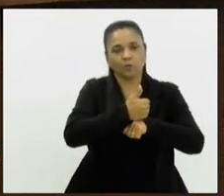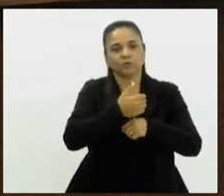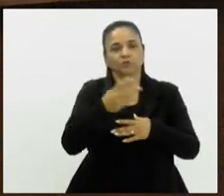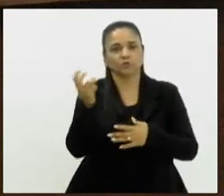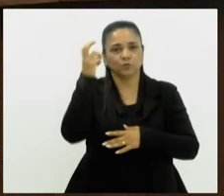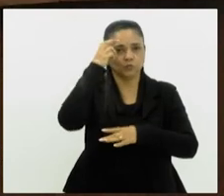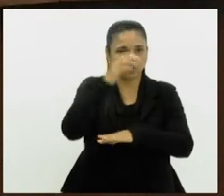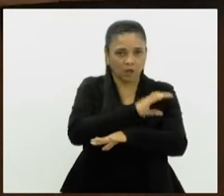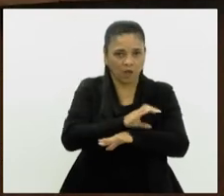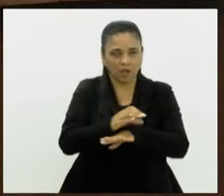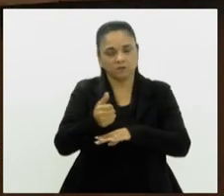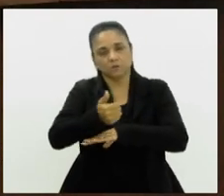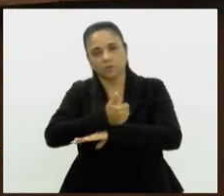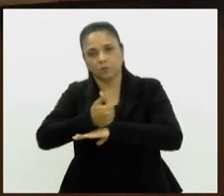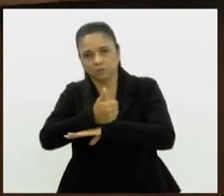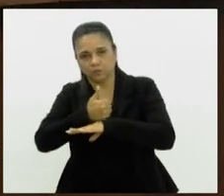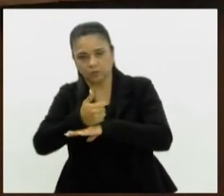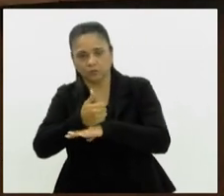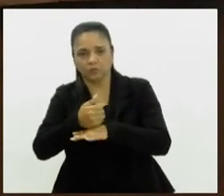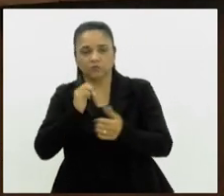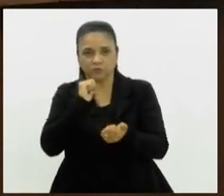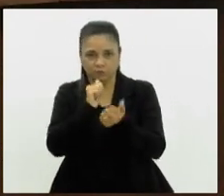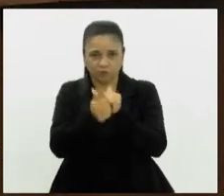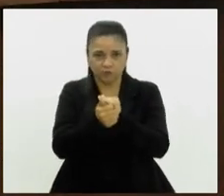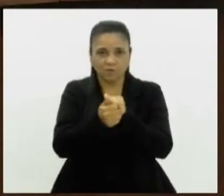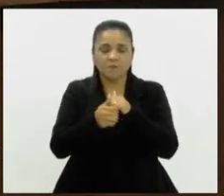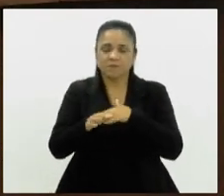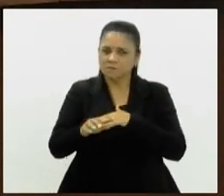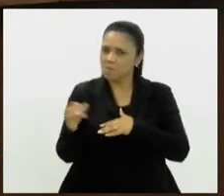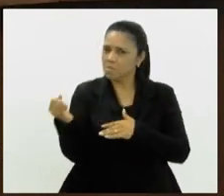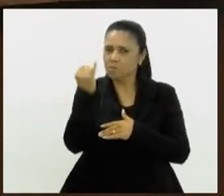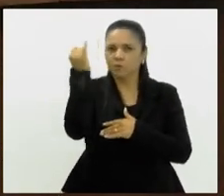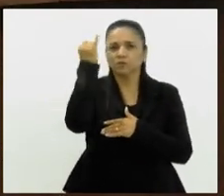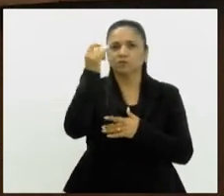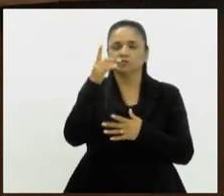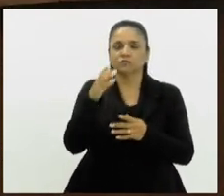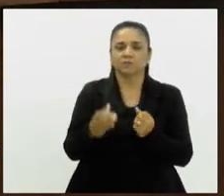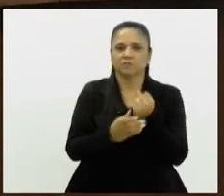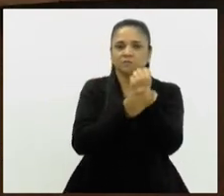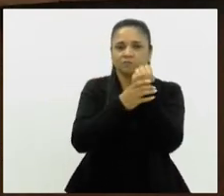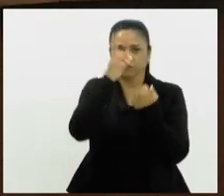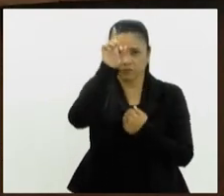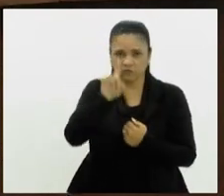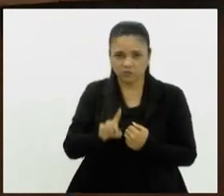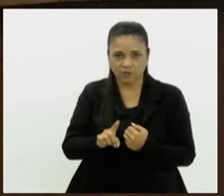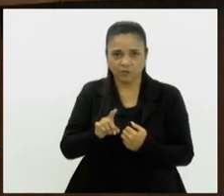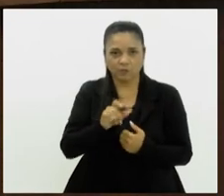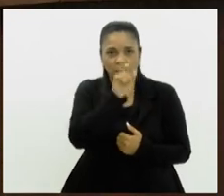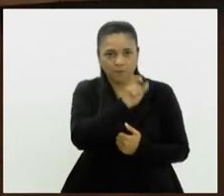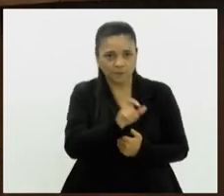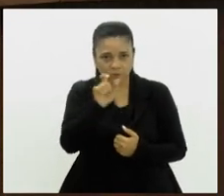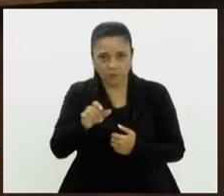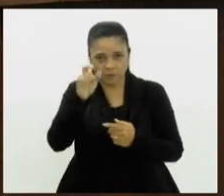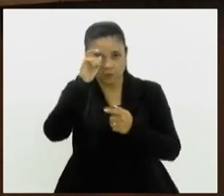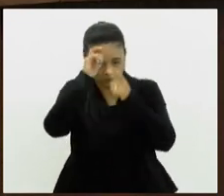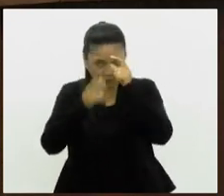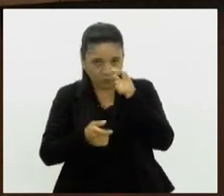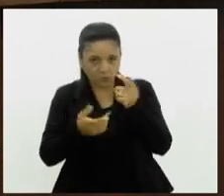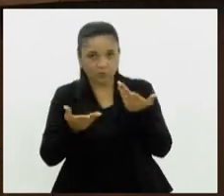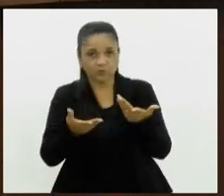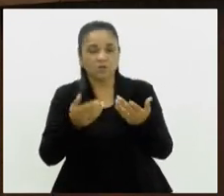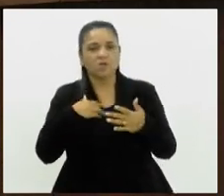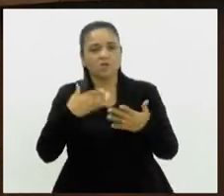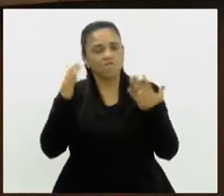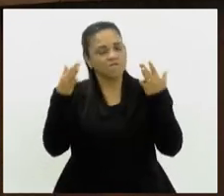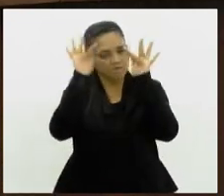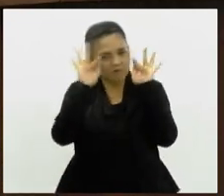mas a gente entende que ele é um grande passo no sentido da garantia dos direitos das pessoas. Então, estou muito feliz, quero agradecer a todo o Parlamento que